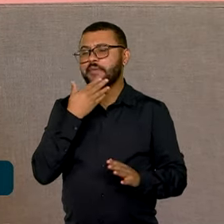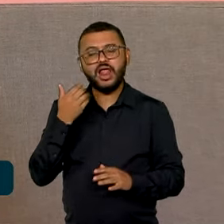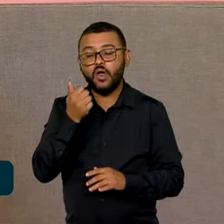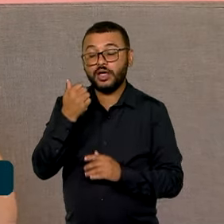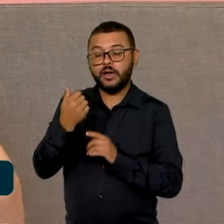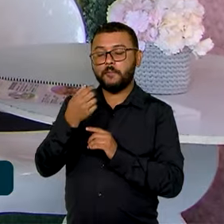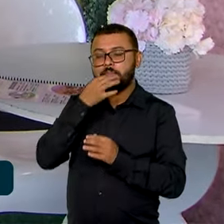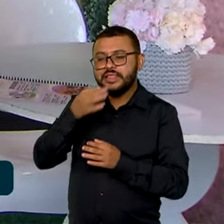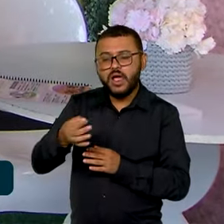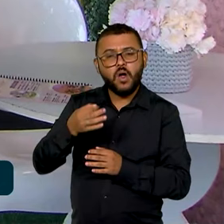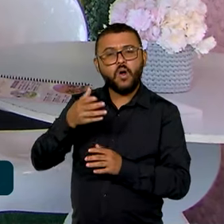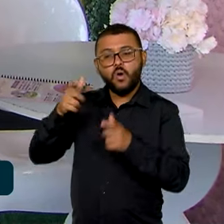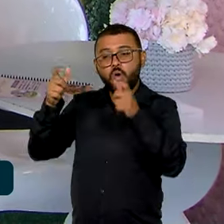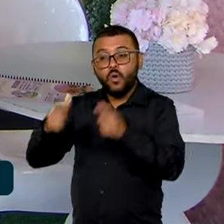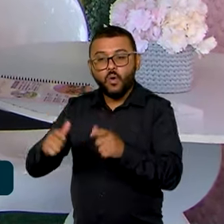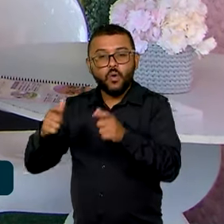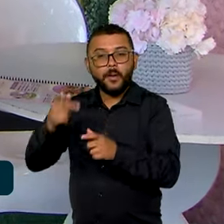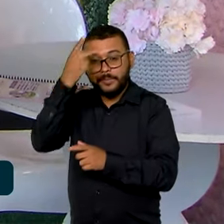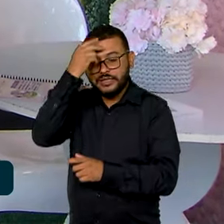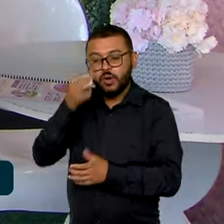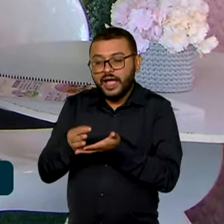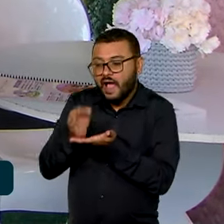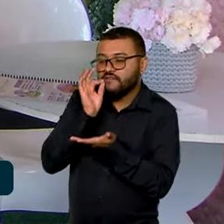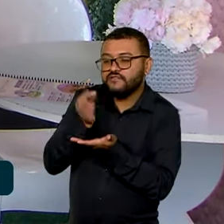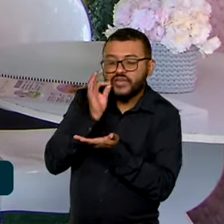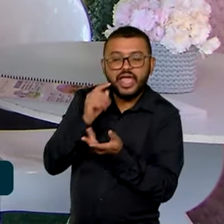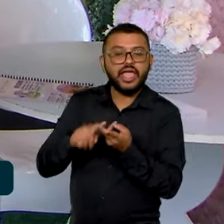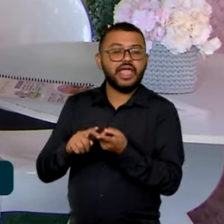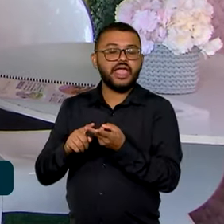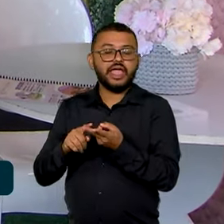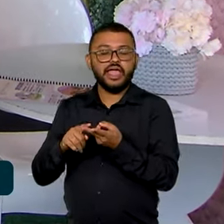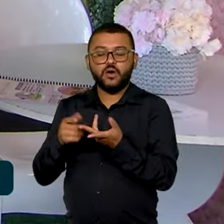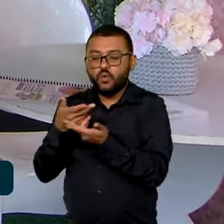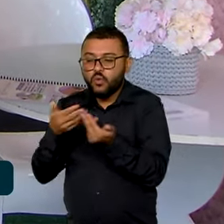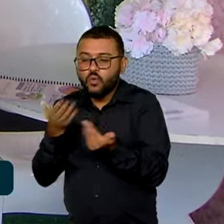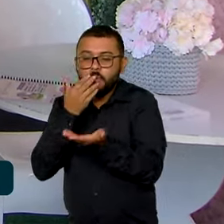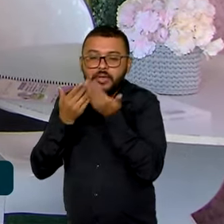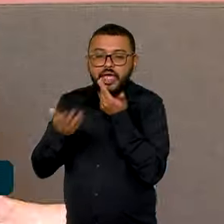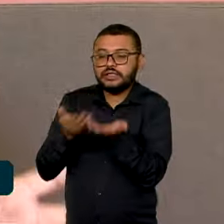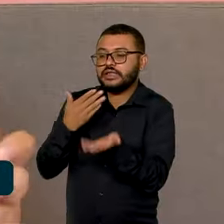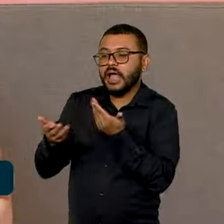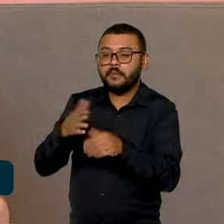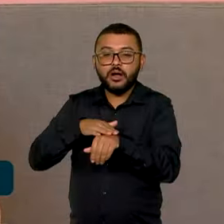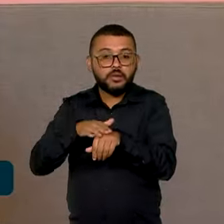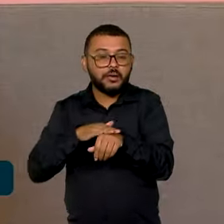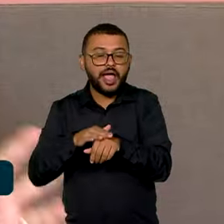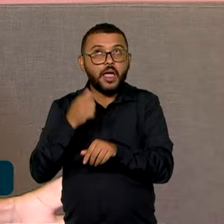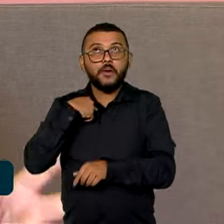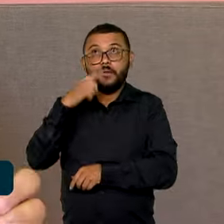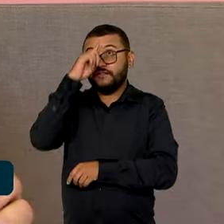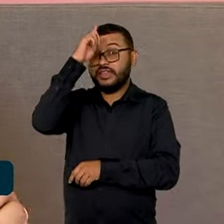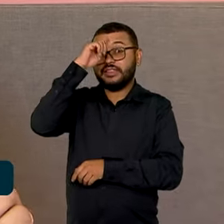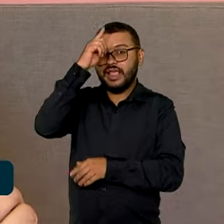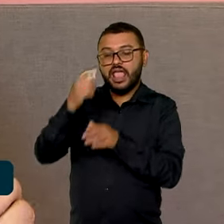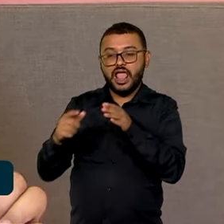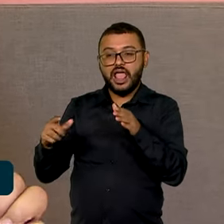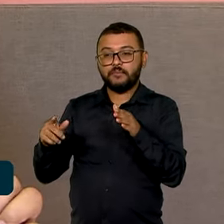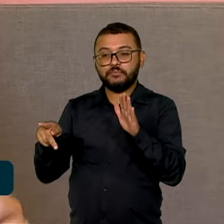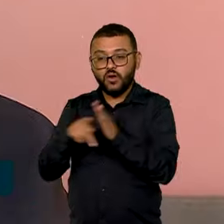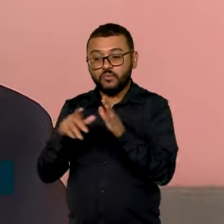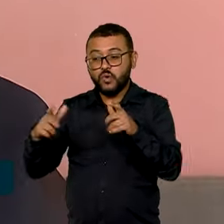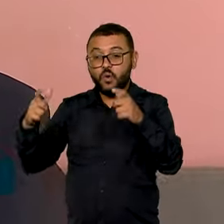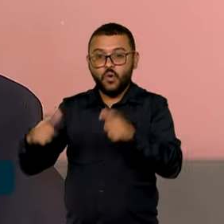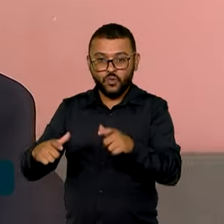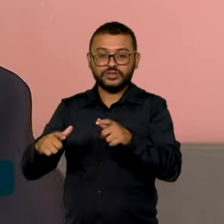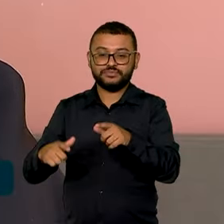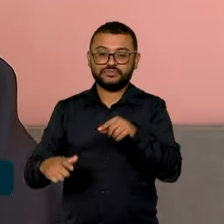né, um espaço para um café, algo salgado para a gente sentar, bater um papo. E aí surgiu a ideia da gente fazer o